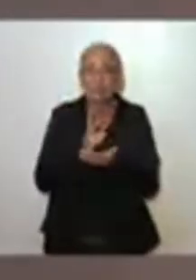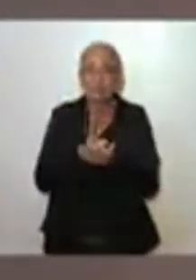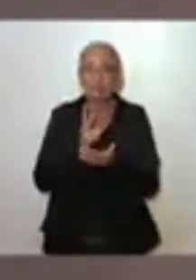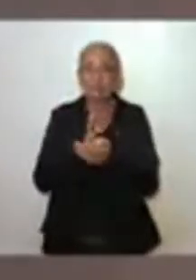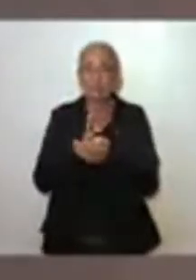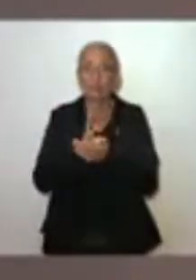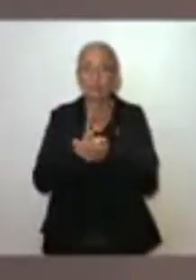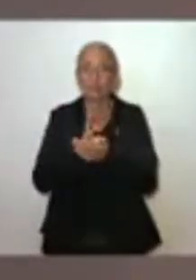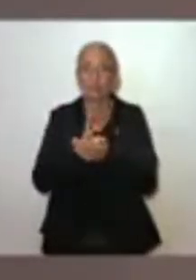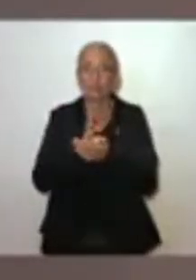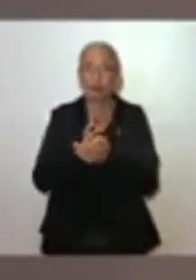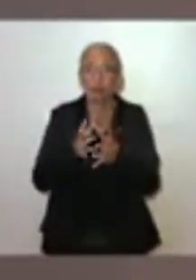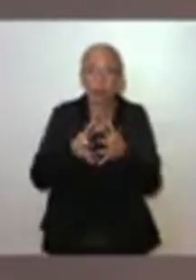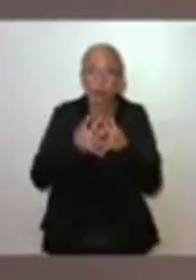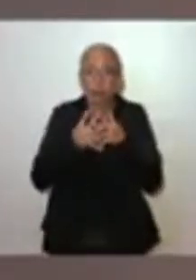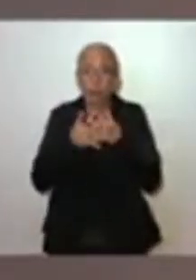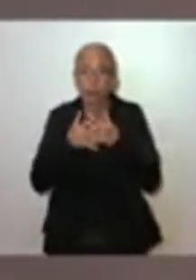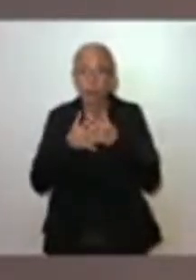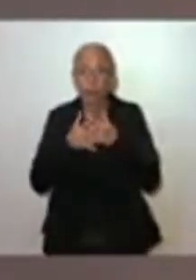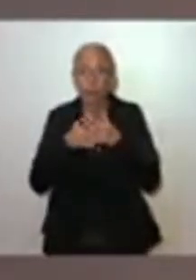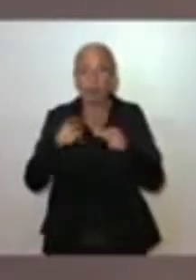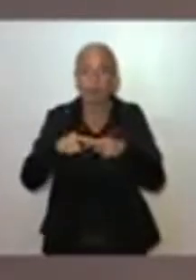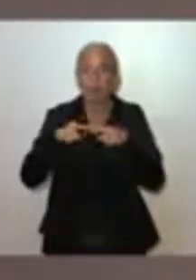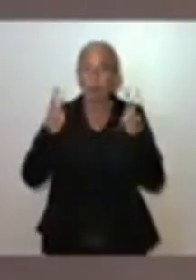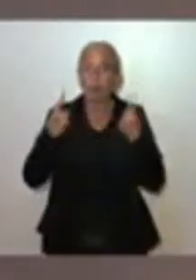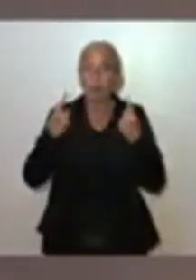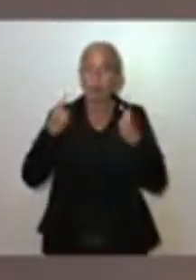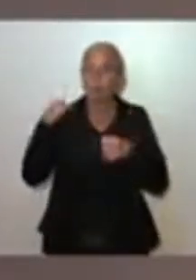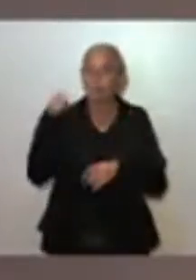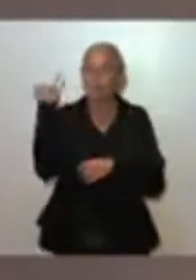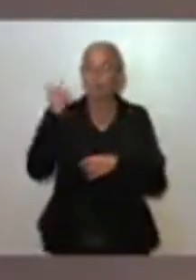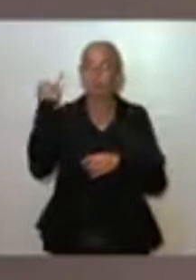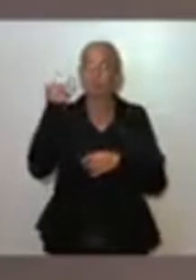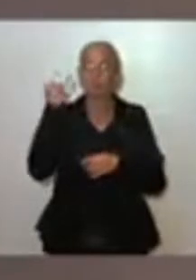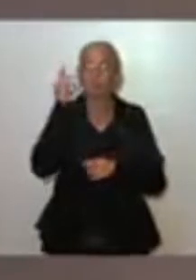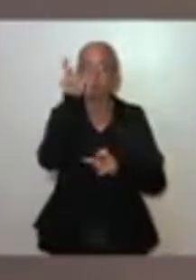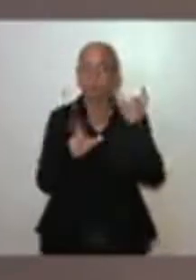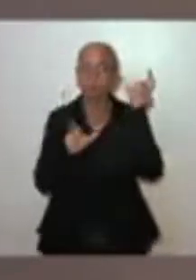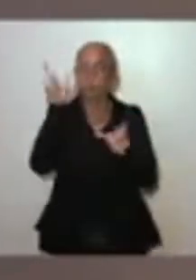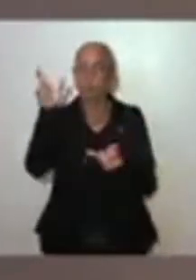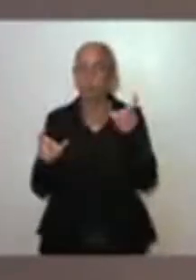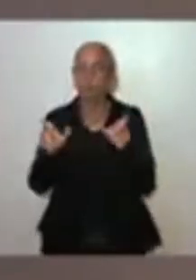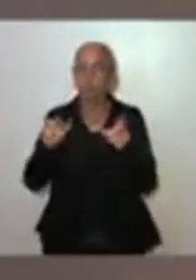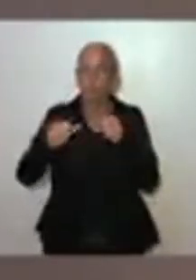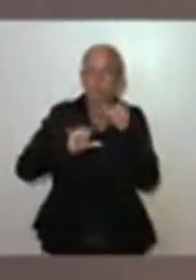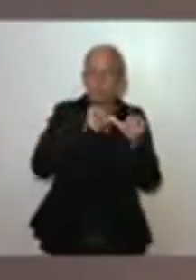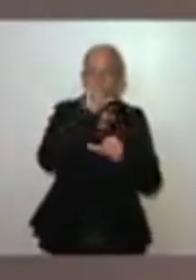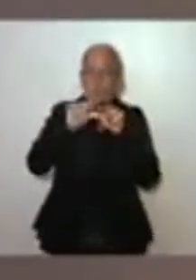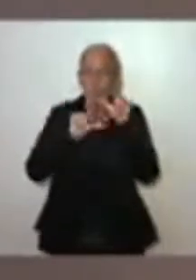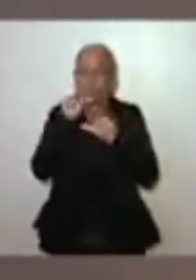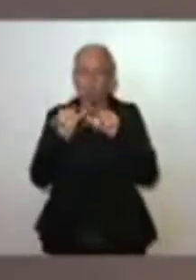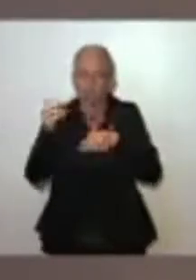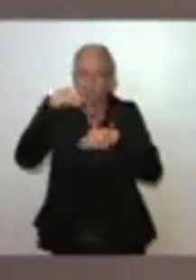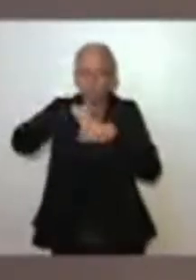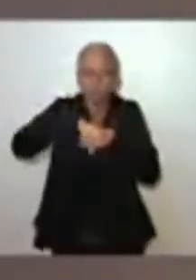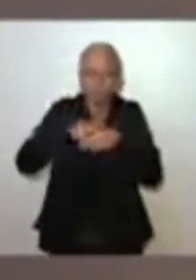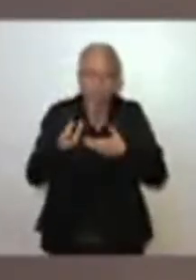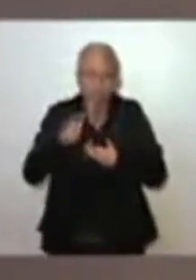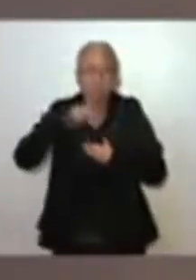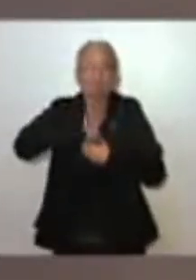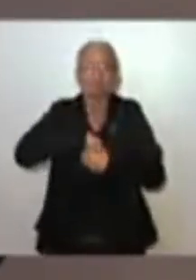rico da humanidade em que transformações Profundas estão ocorrendo